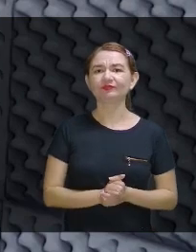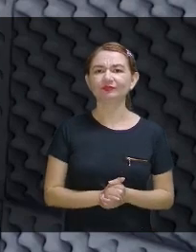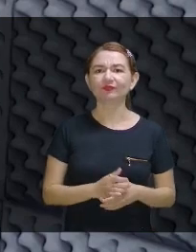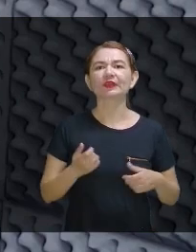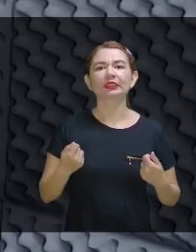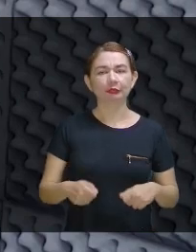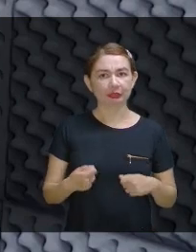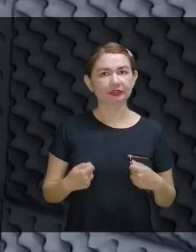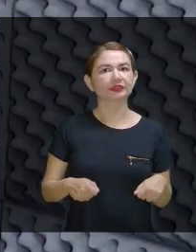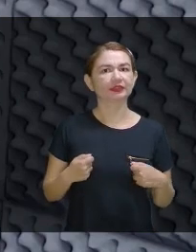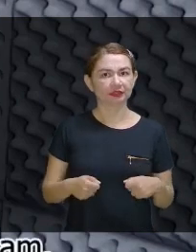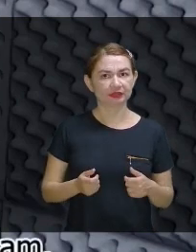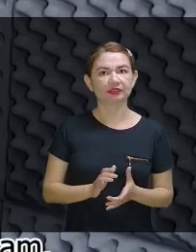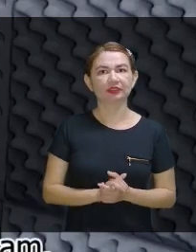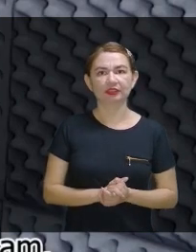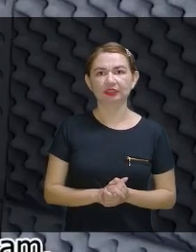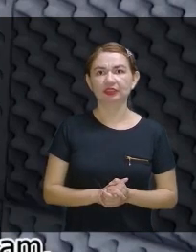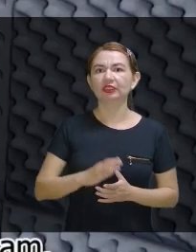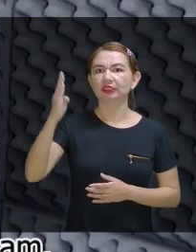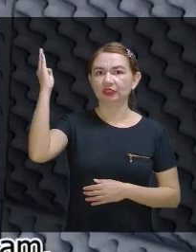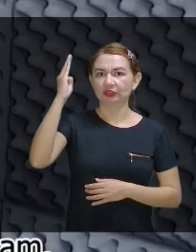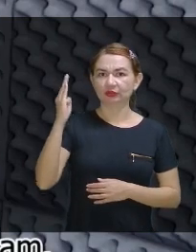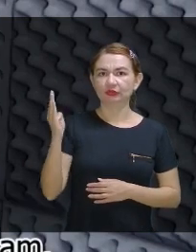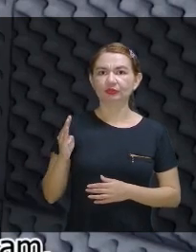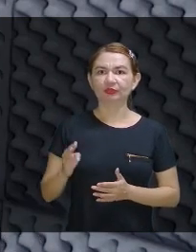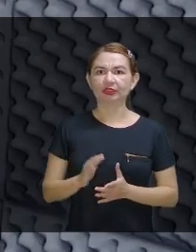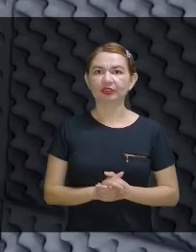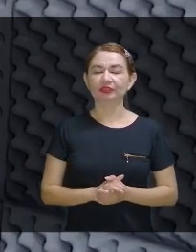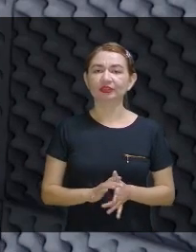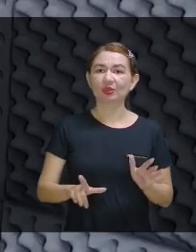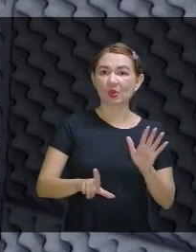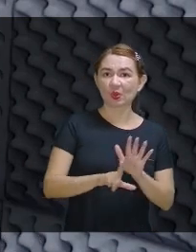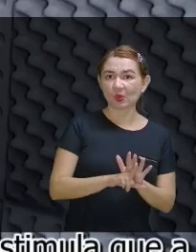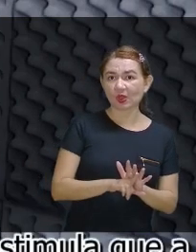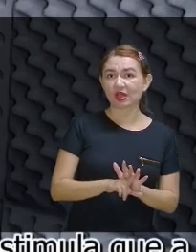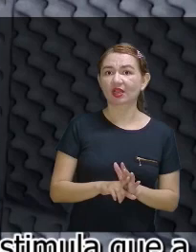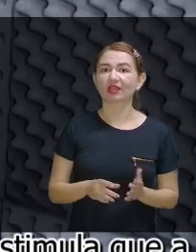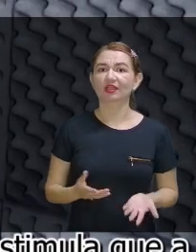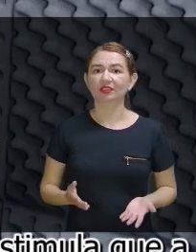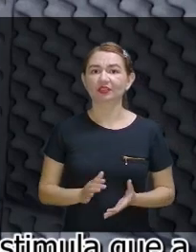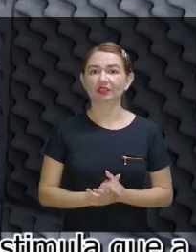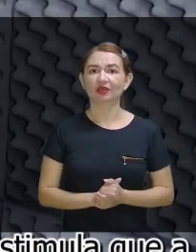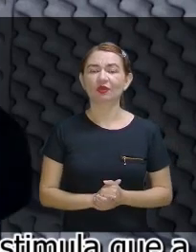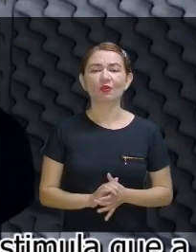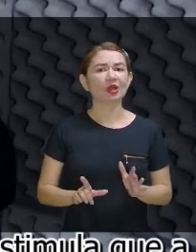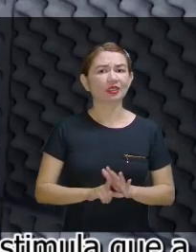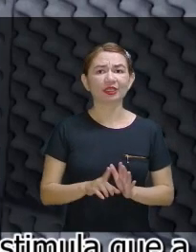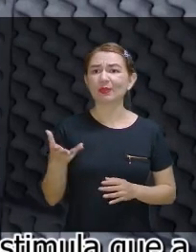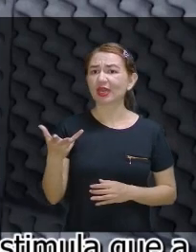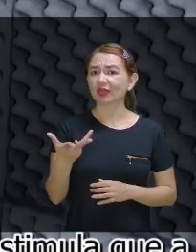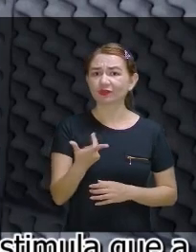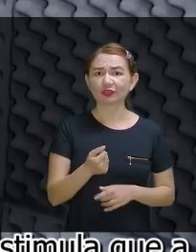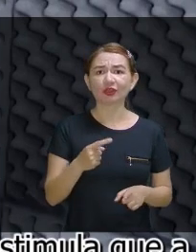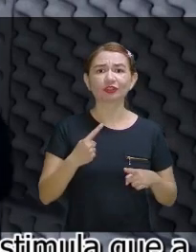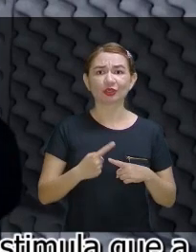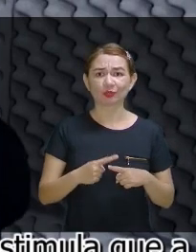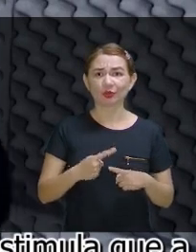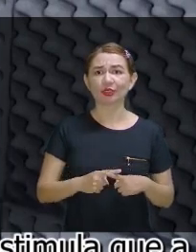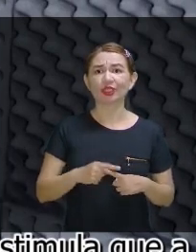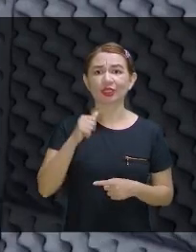que ter a ideia. No Brasil temos leis que pegam, leis que não pegam. Algumas precisam de ajuste. Essa é uma lei maravilhosa, porque permite que a